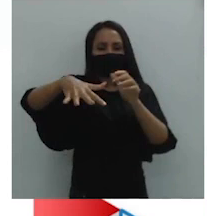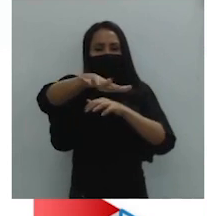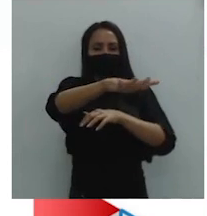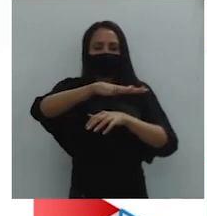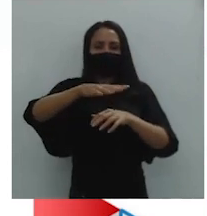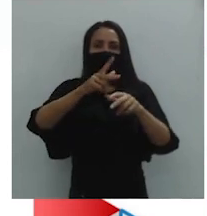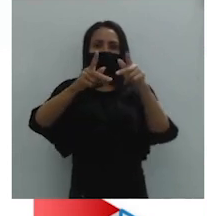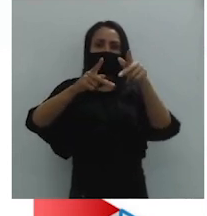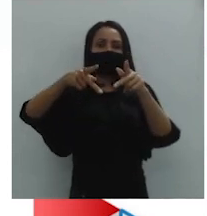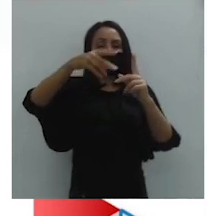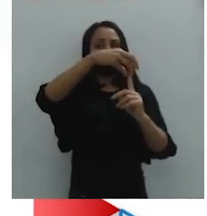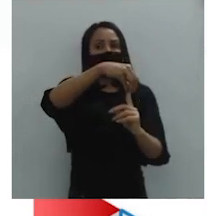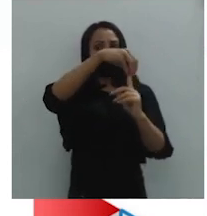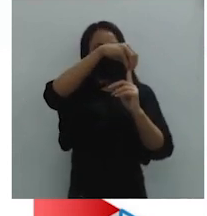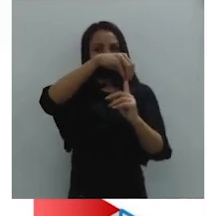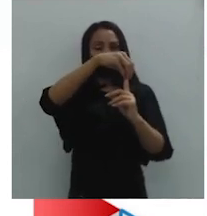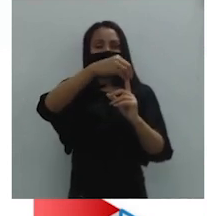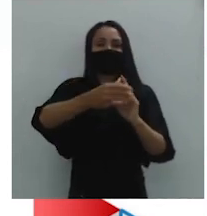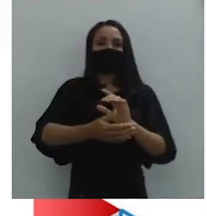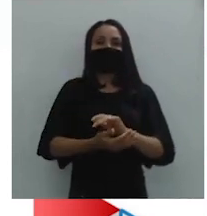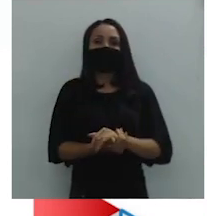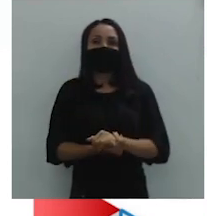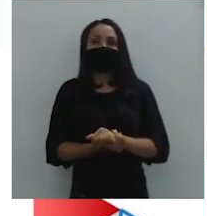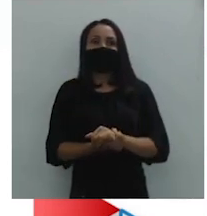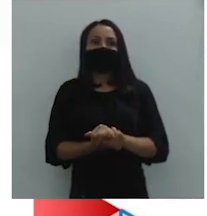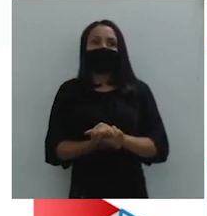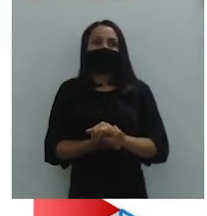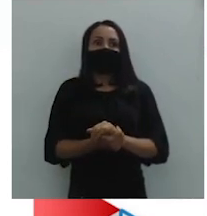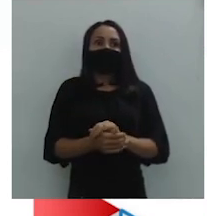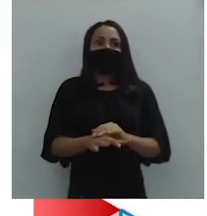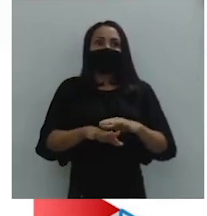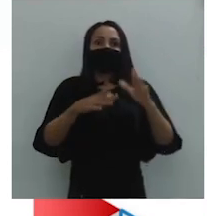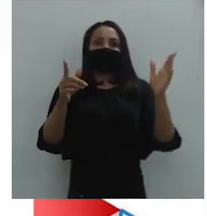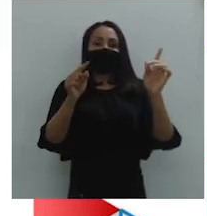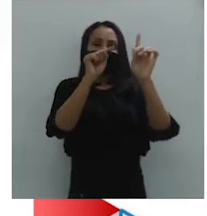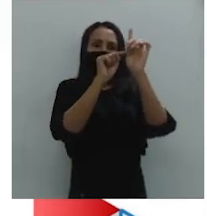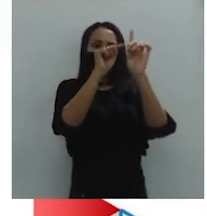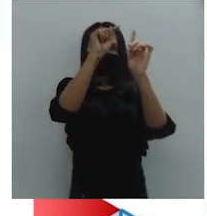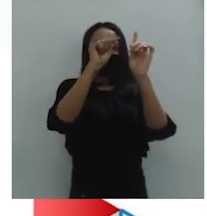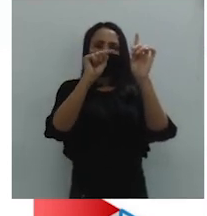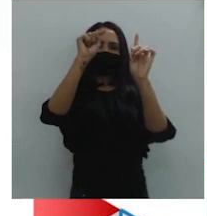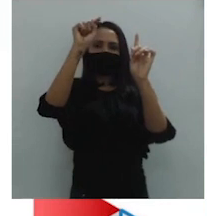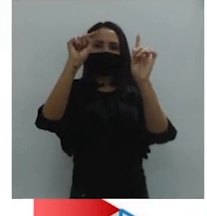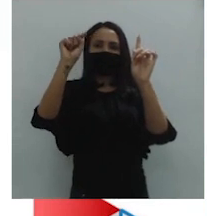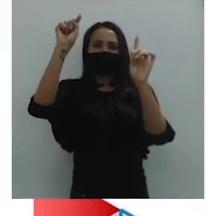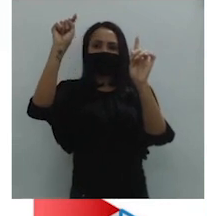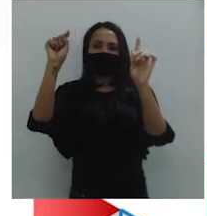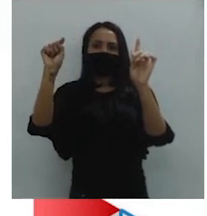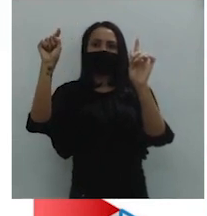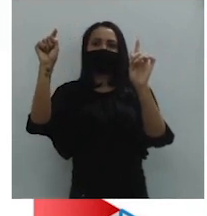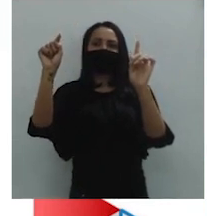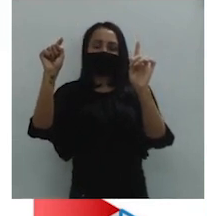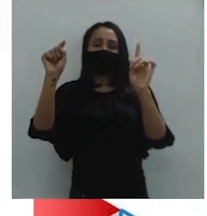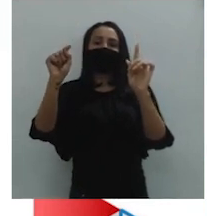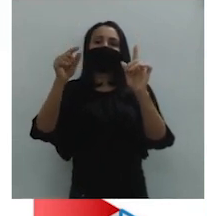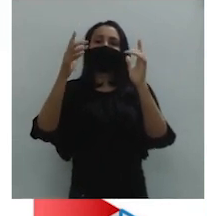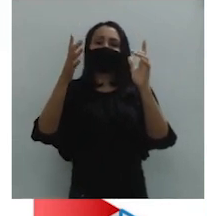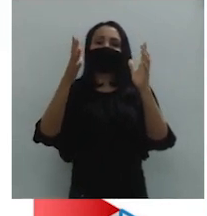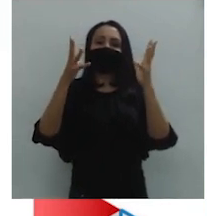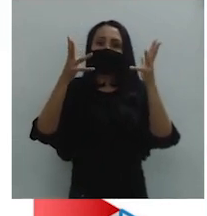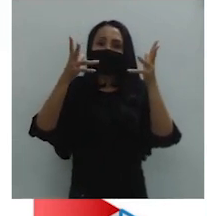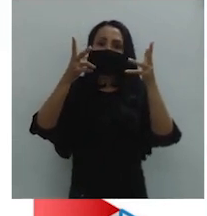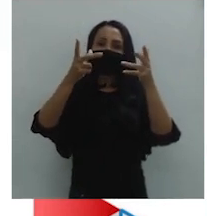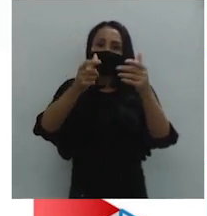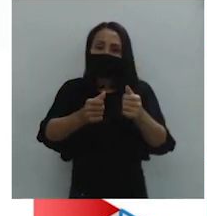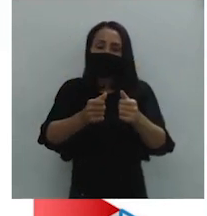certo, principalmente, que nada mais é que estatísticas destinadas a traduzir em uma grande